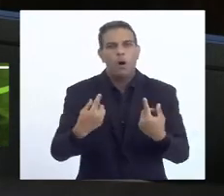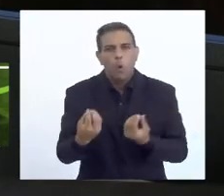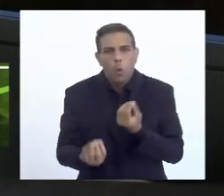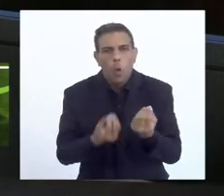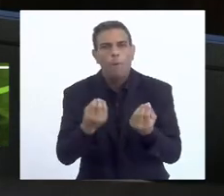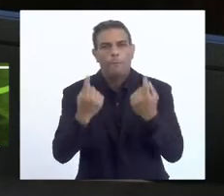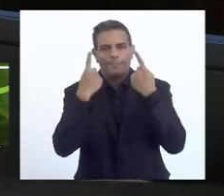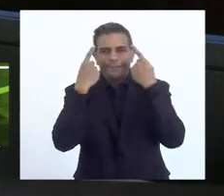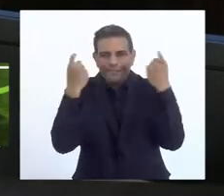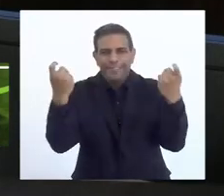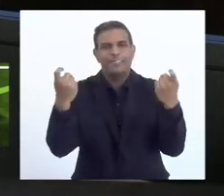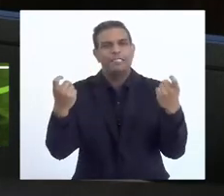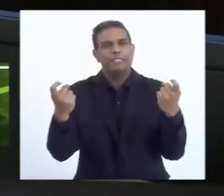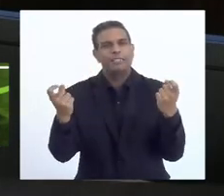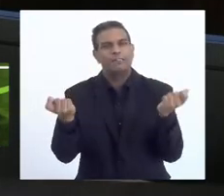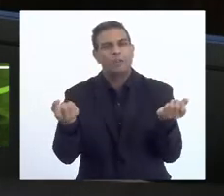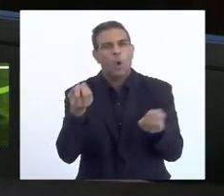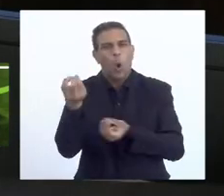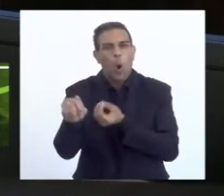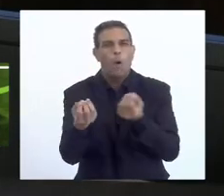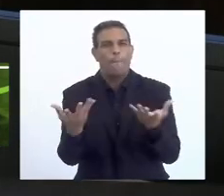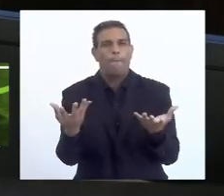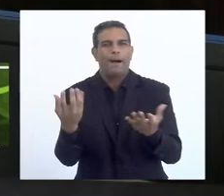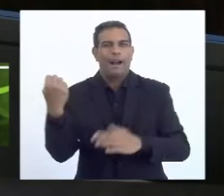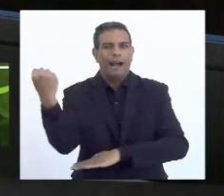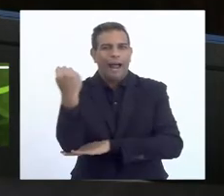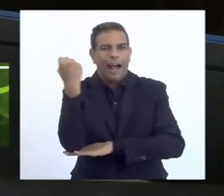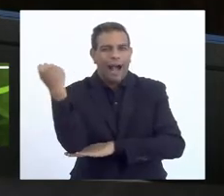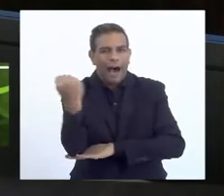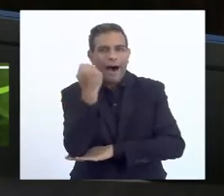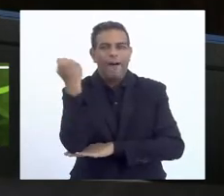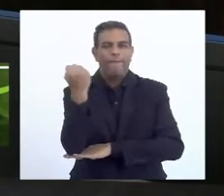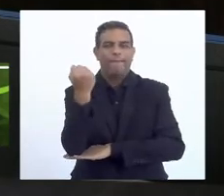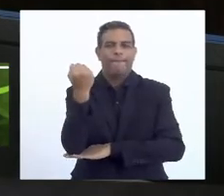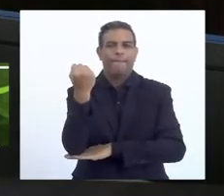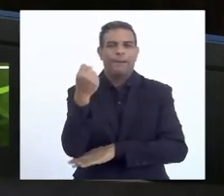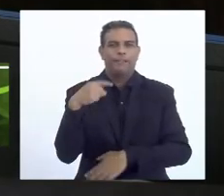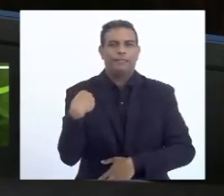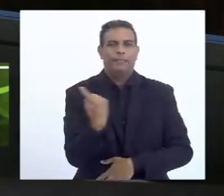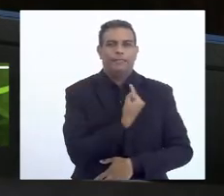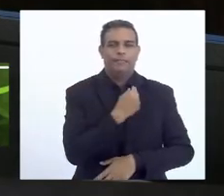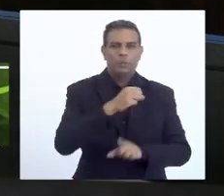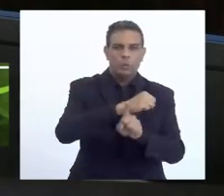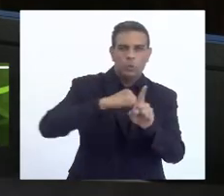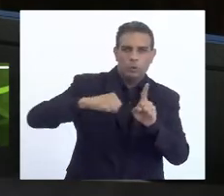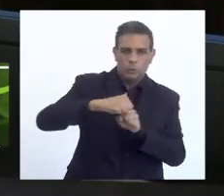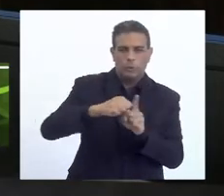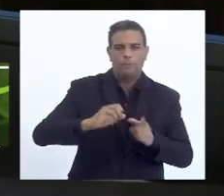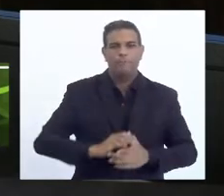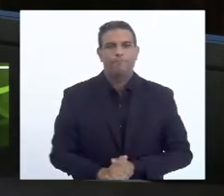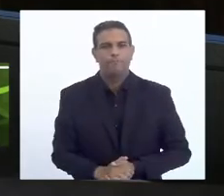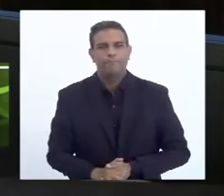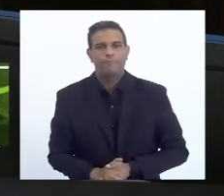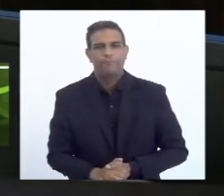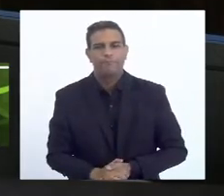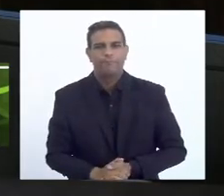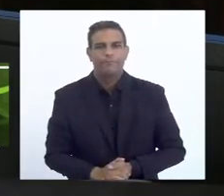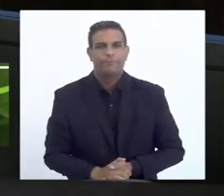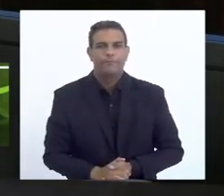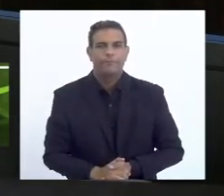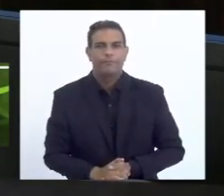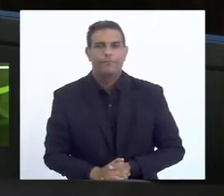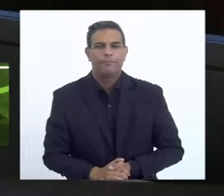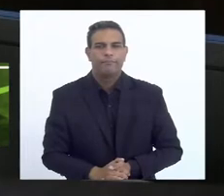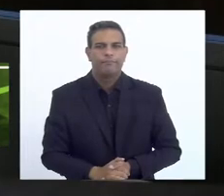sim, gerar em algo mais absurdo na nossa sociedade. E aí, finalizando, não está